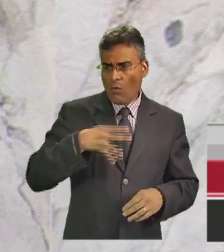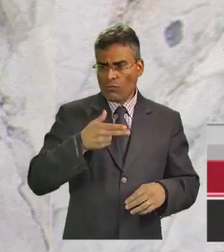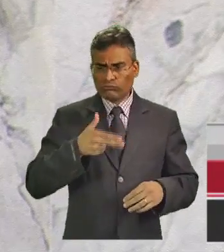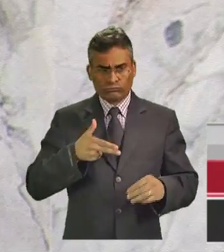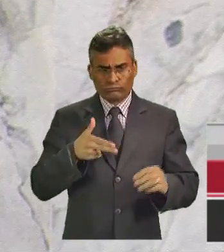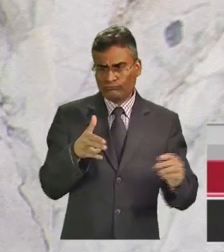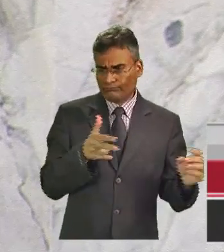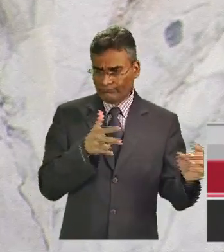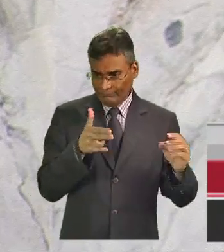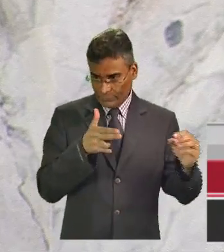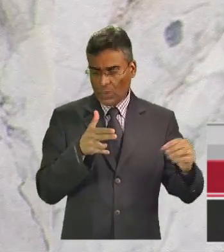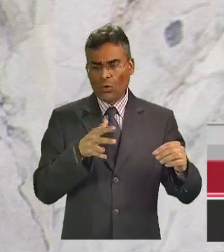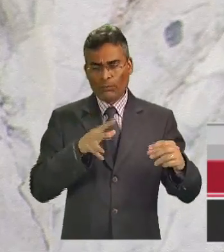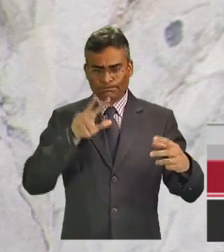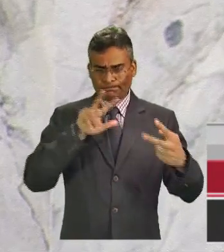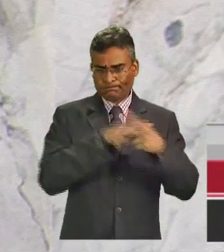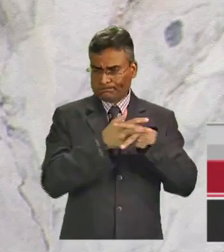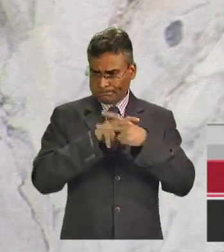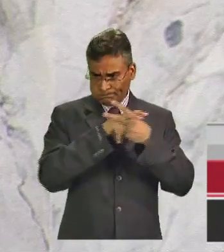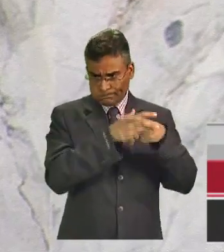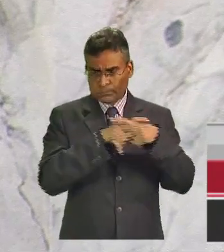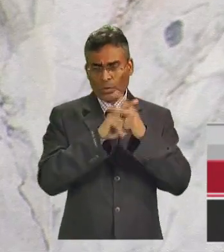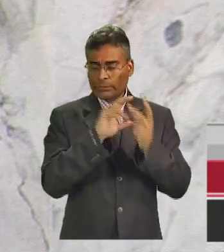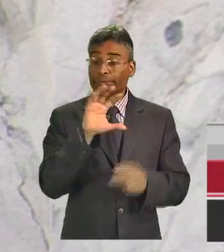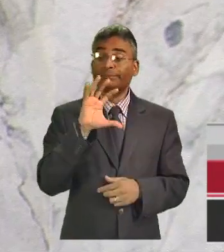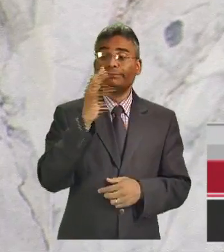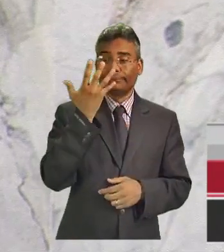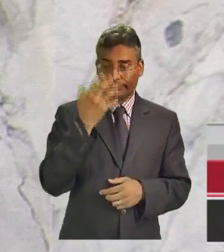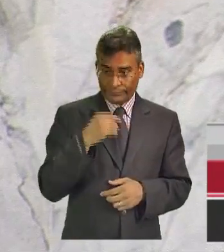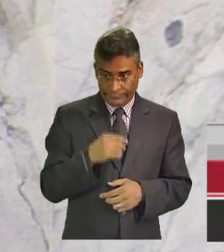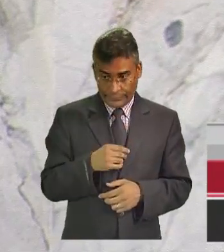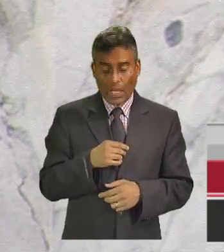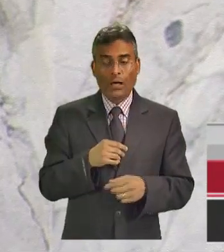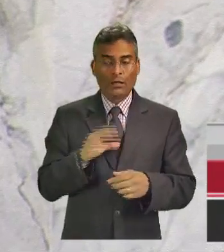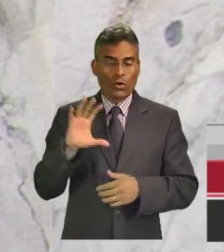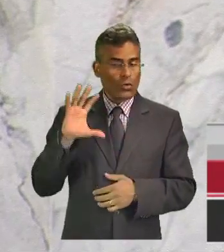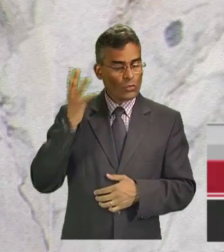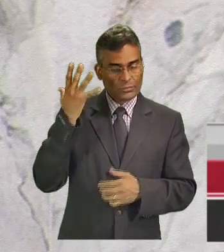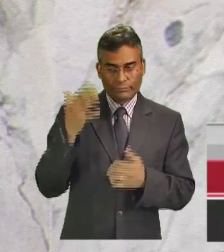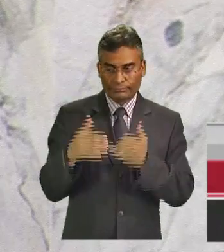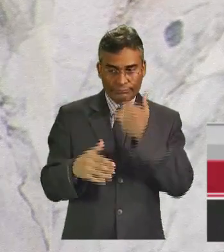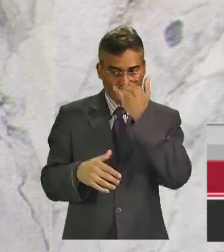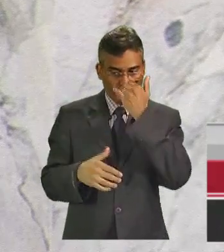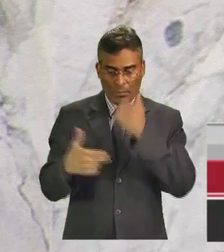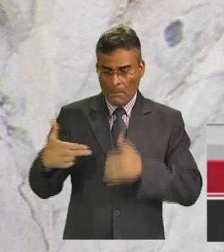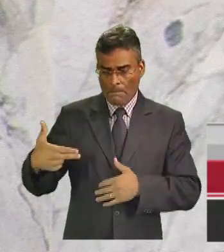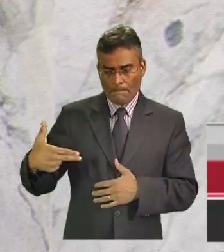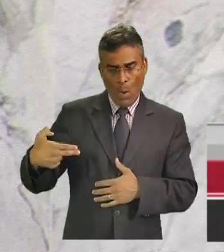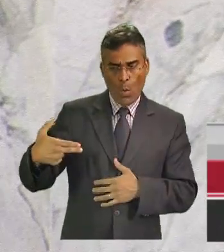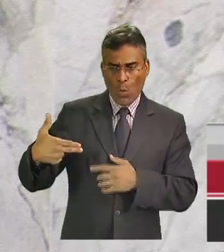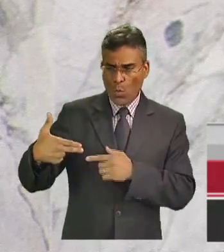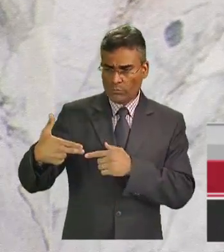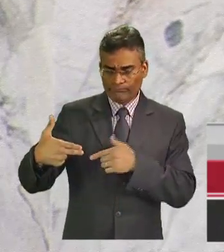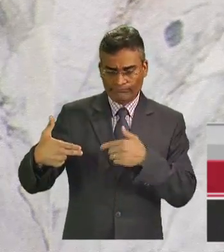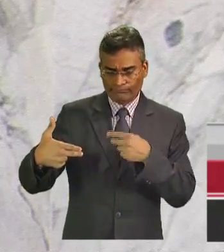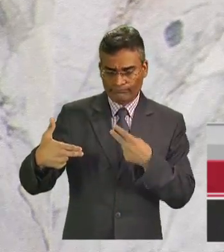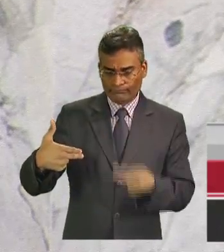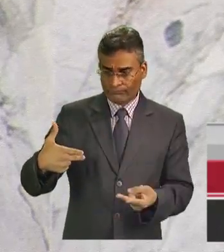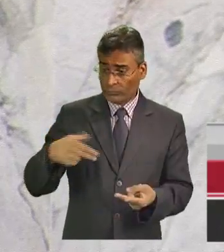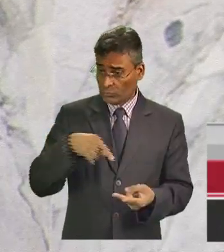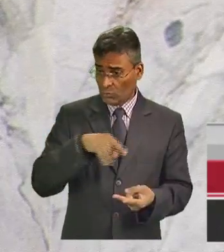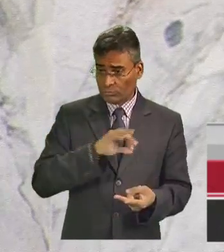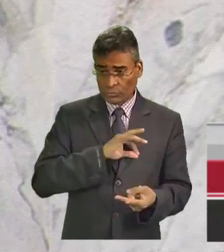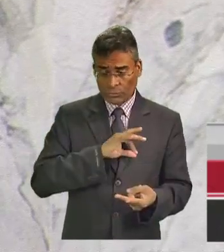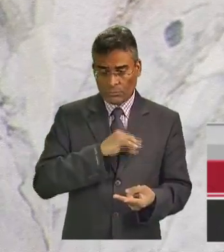passou a entrar em luta corporal com esse indivíduo, momento em que ele foi baleado e acabou morrendo no local.